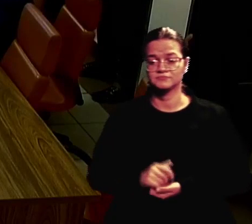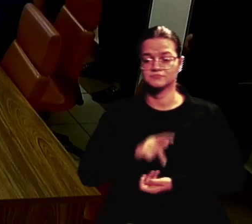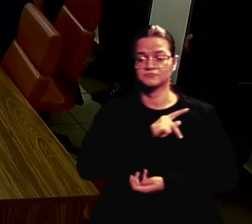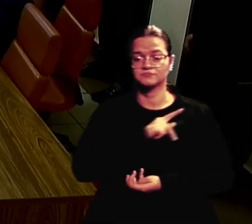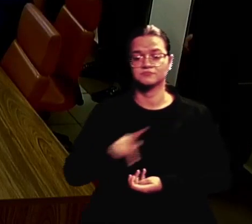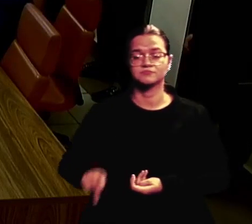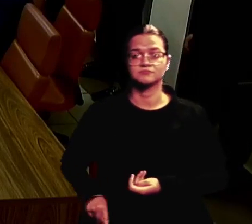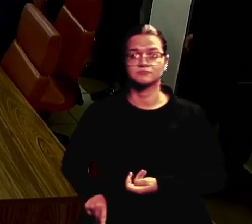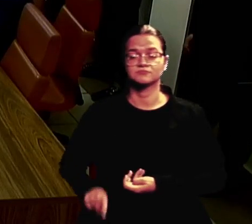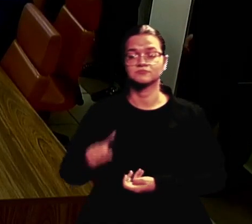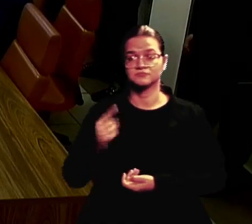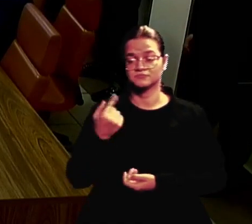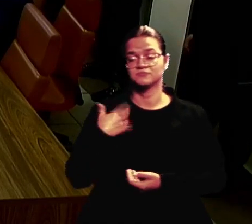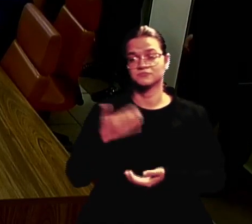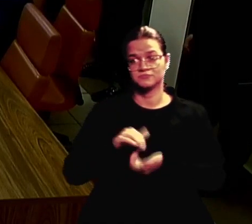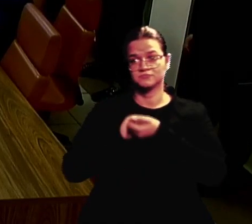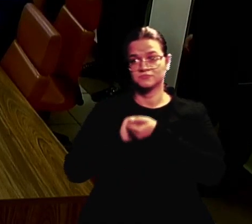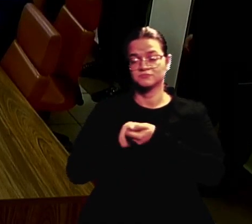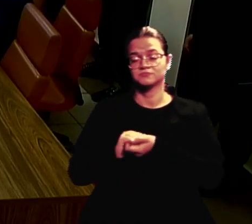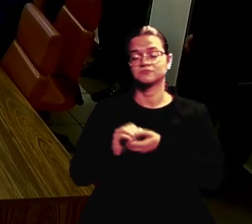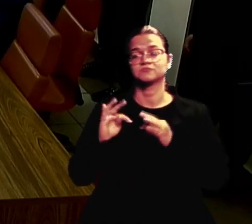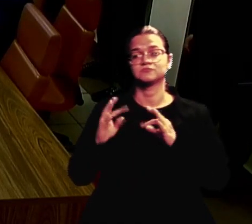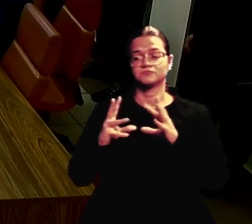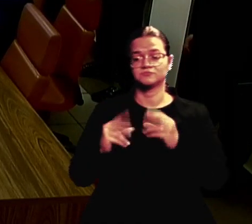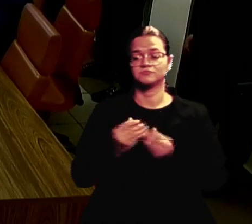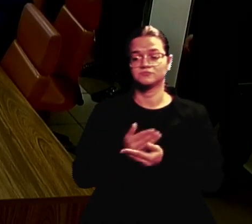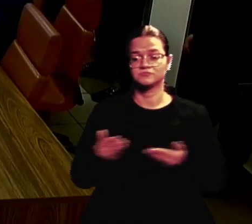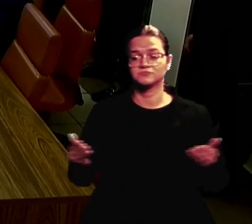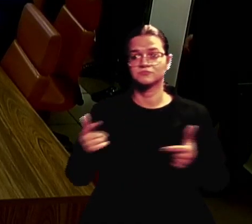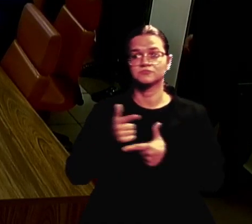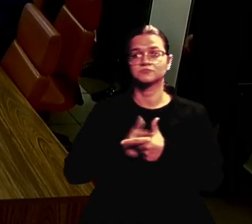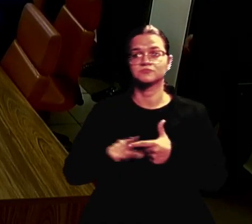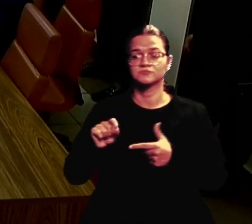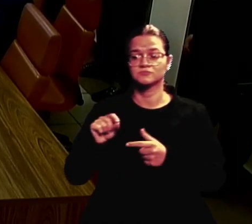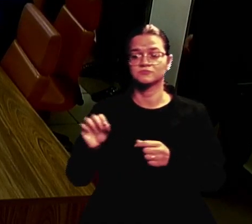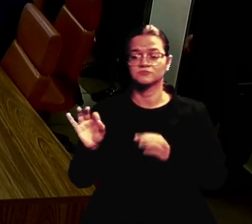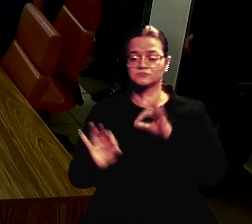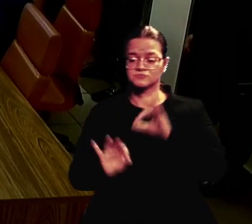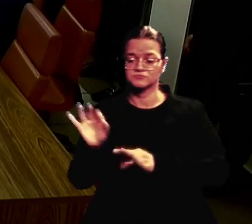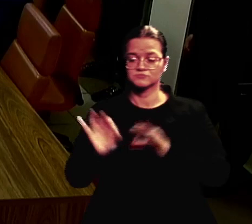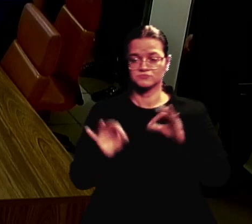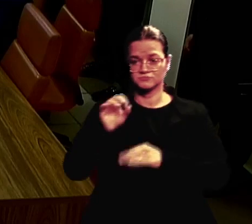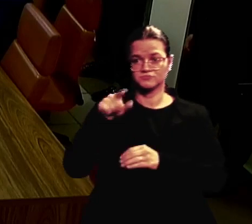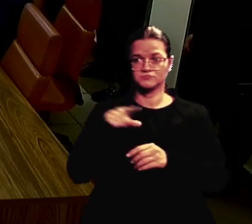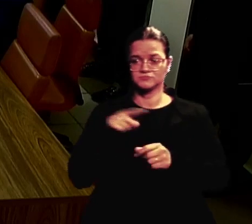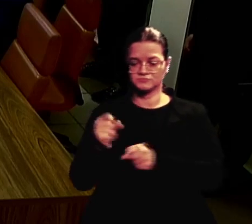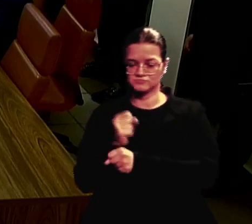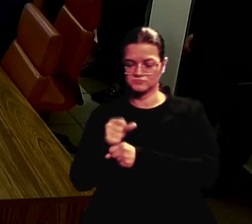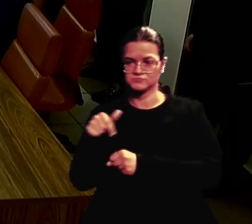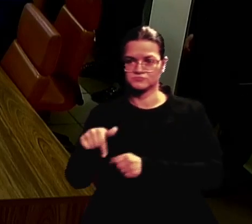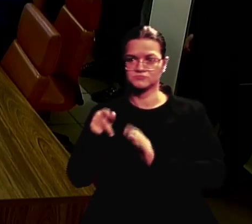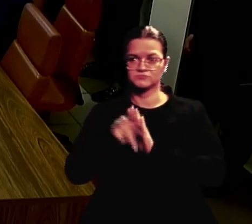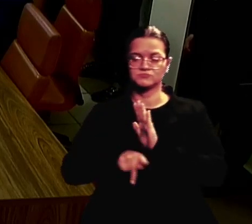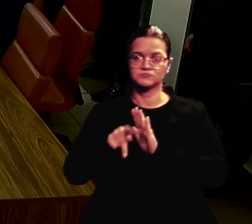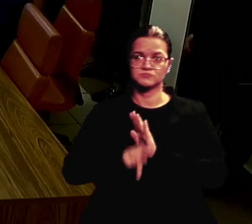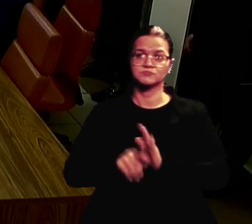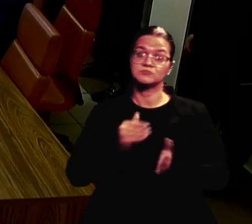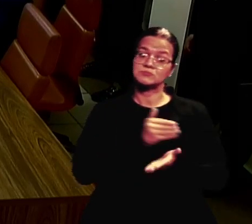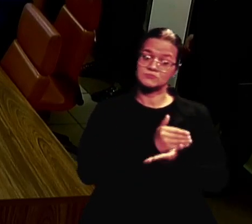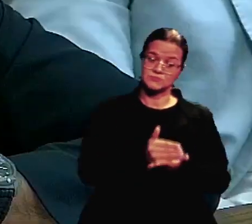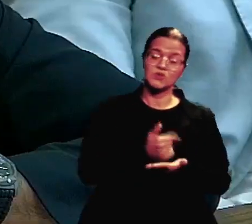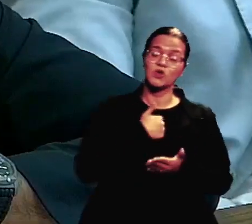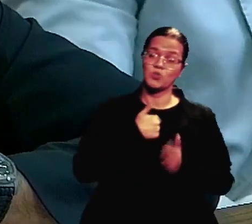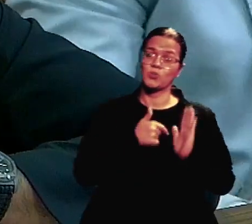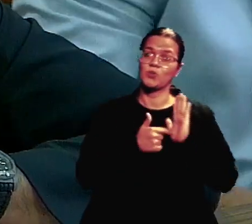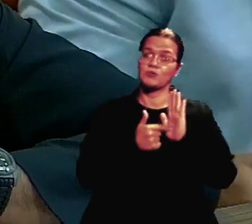Senhor presidente, inicialmente eu gostaria de parabenizar a todos em relação à construção que foi feita nesse projeto. Inicialmente